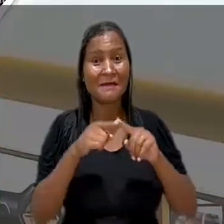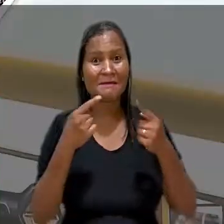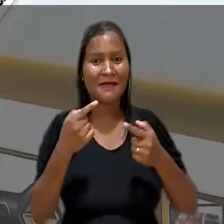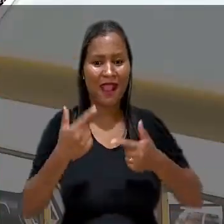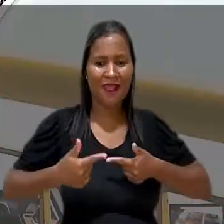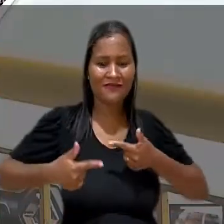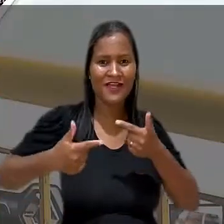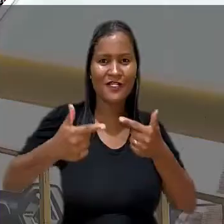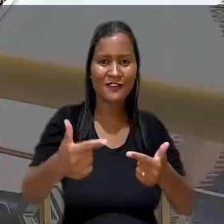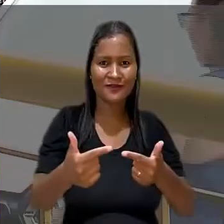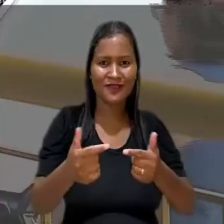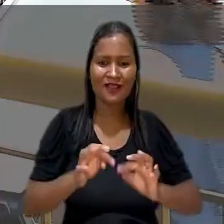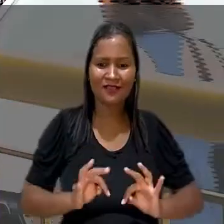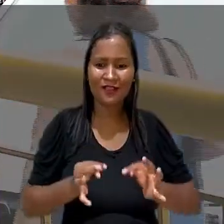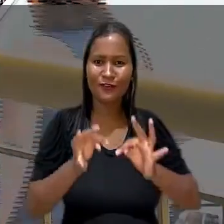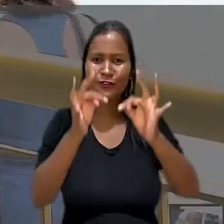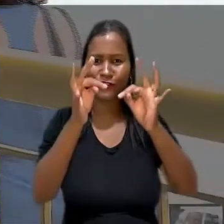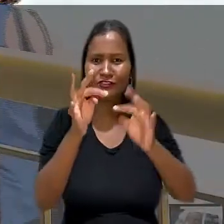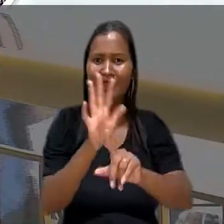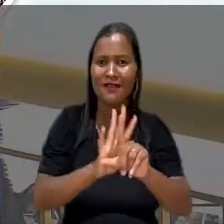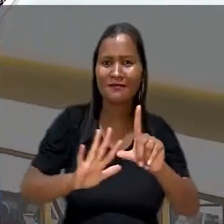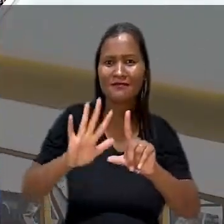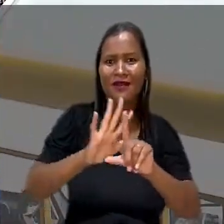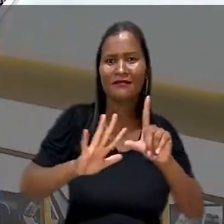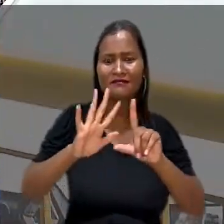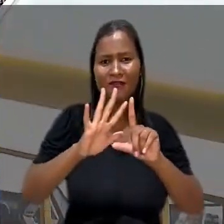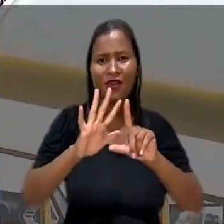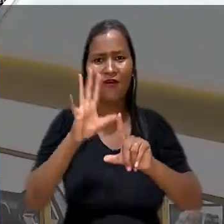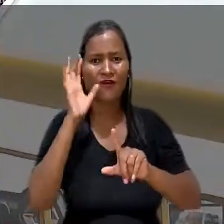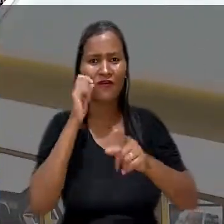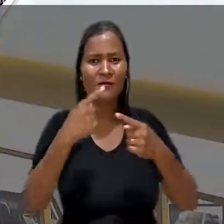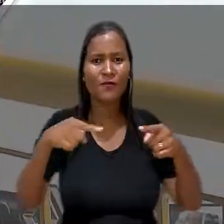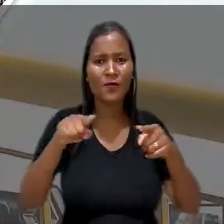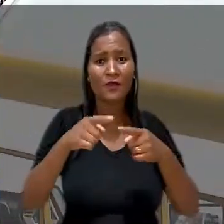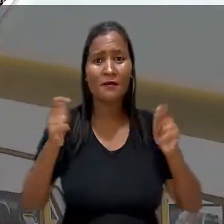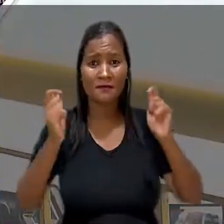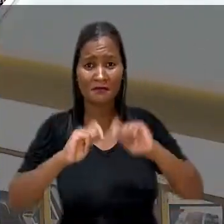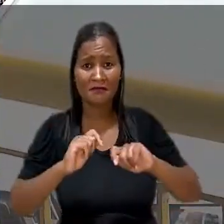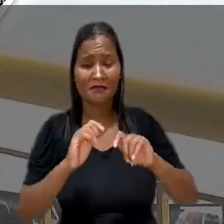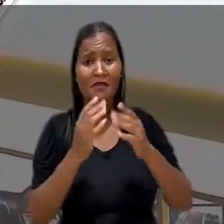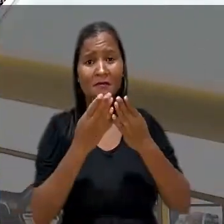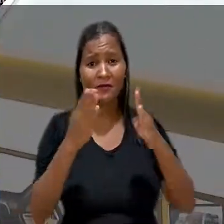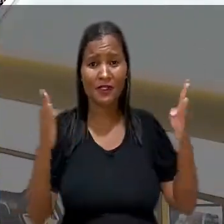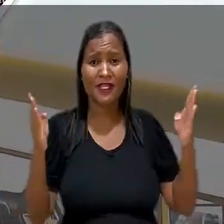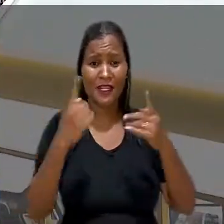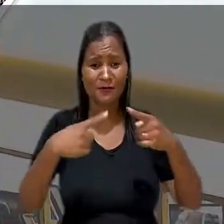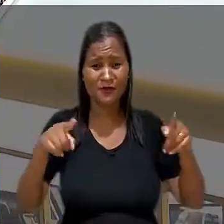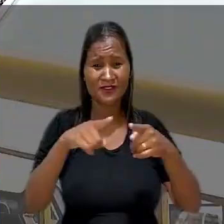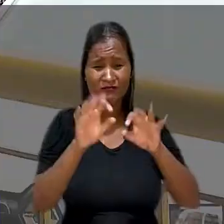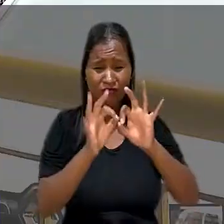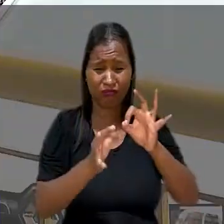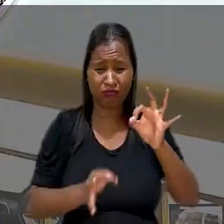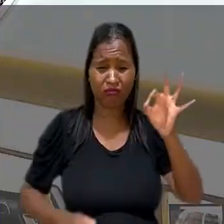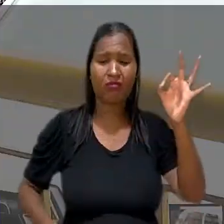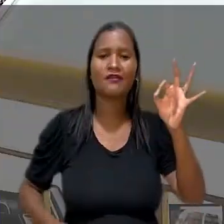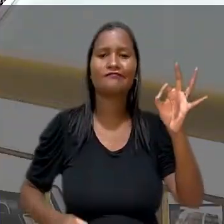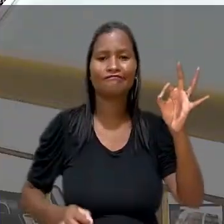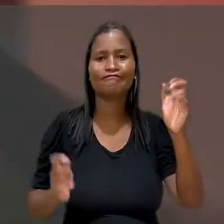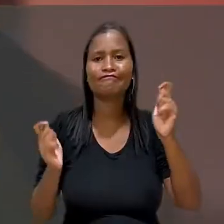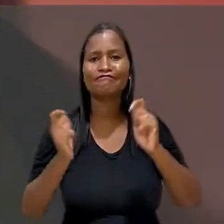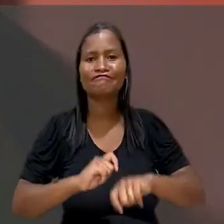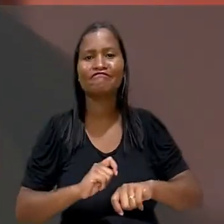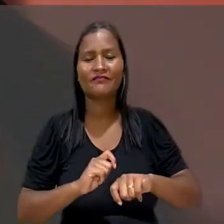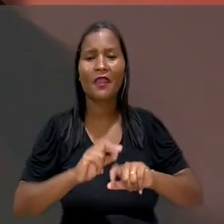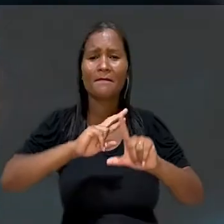Mas com o avanço da tecnologia, as plataformas de stream permitiram que uma biblioteca musical quase infinita estivesse ao nosso